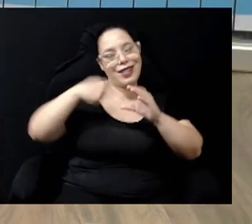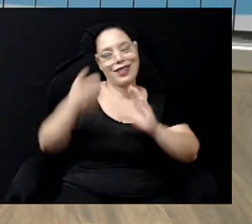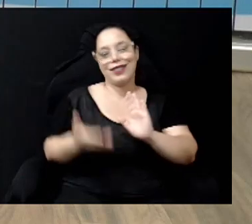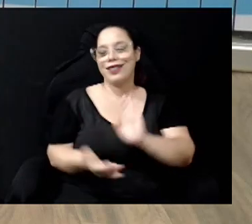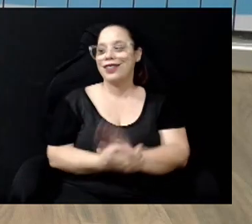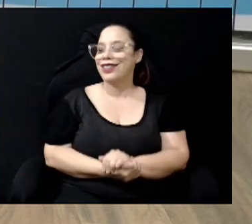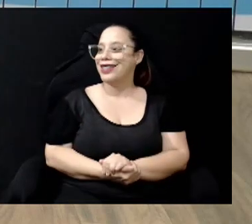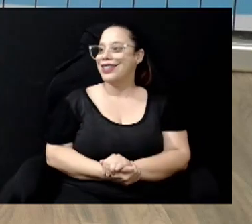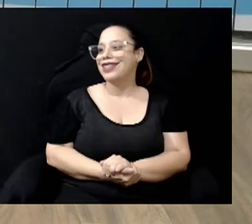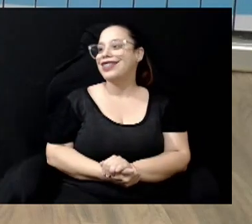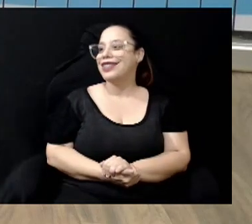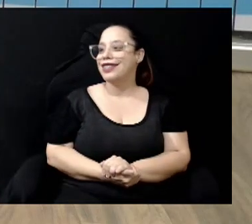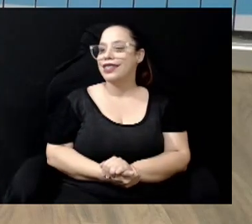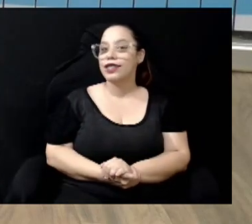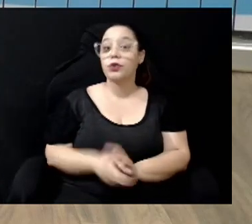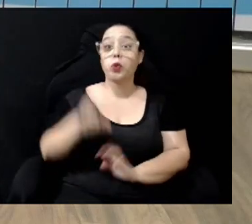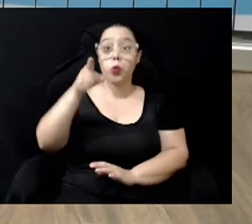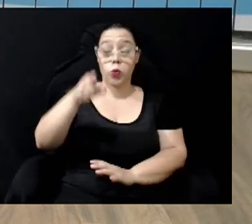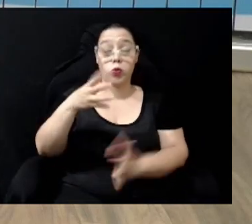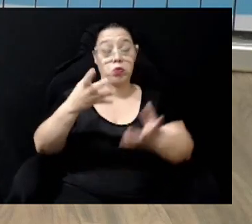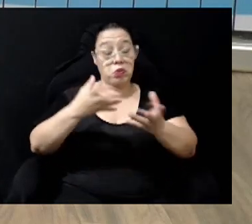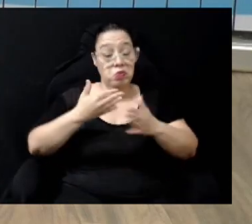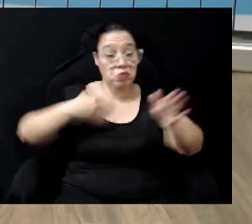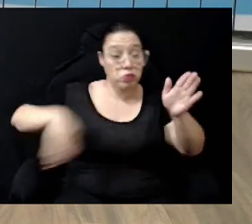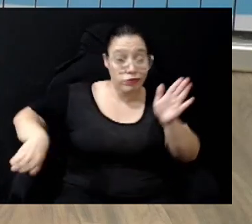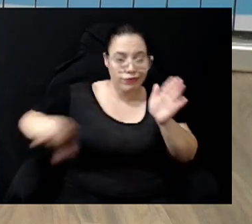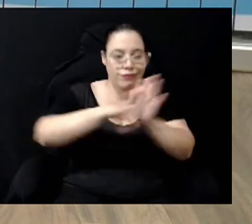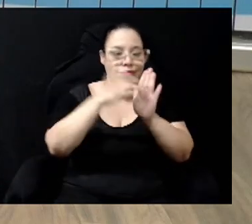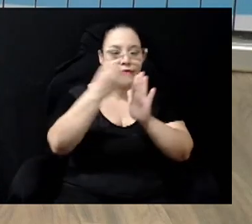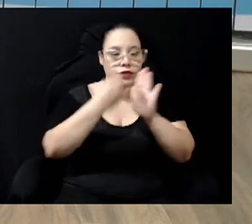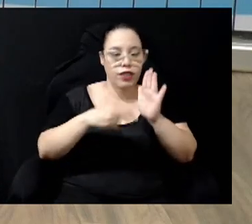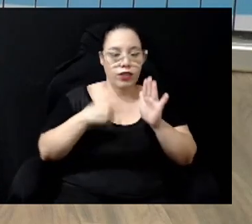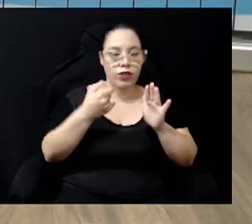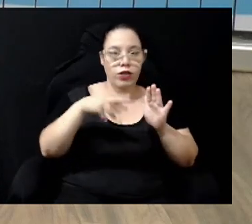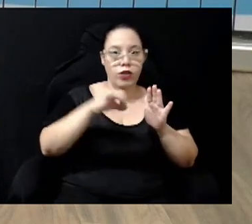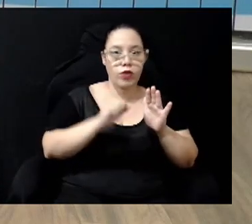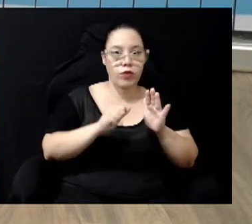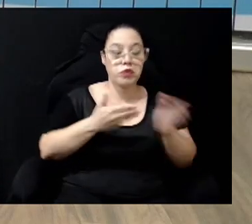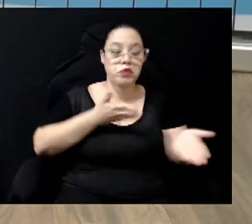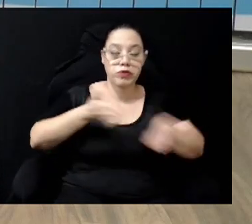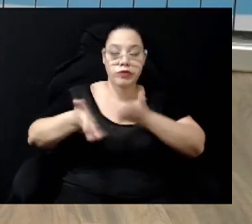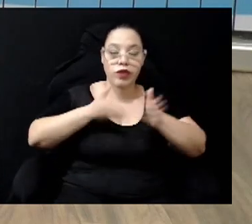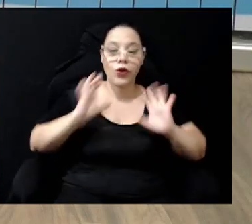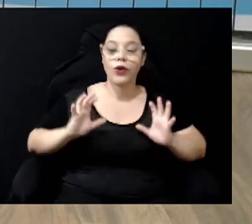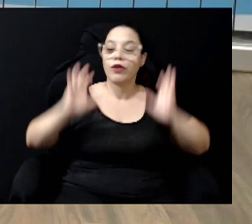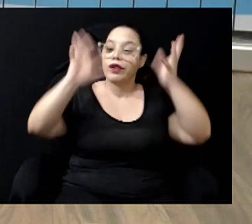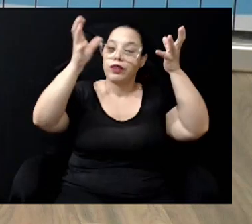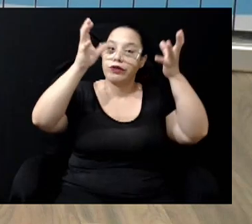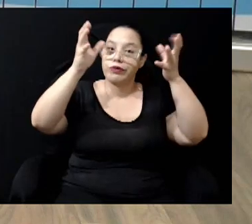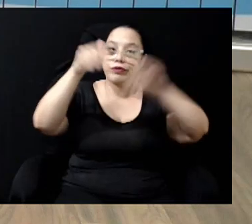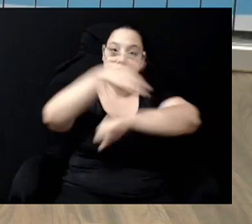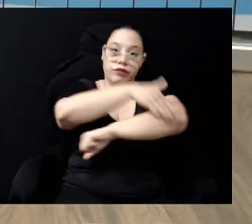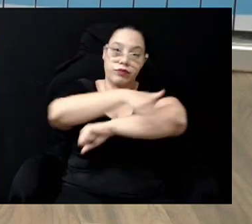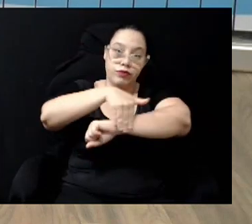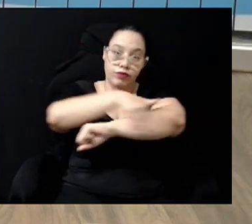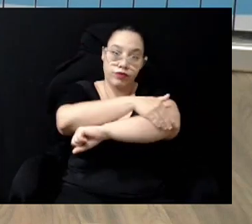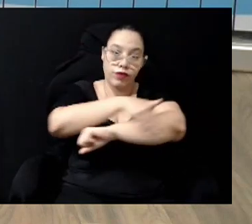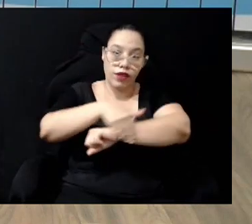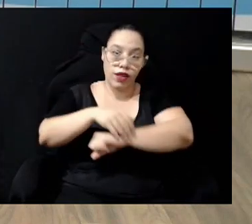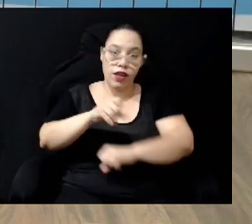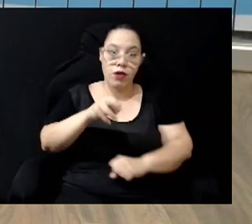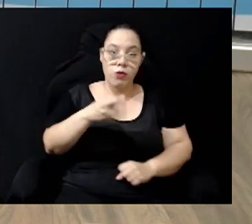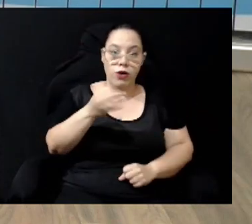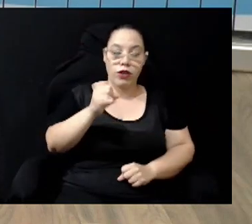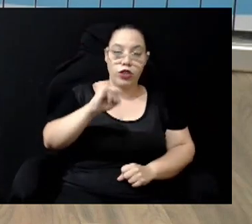E para você que quer ir até o Instituto Agronômico participar do festival, o endereço é a Avenida Barão de Itapura,